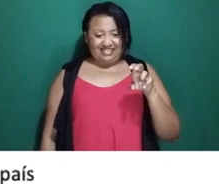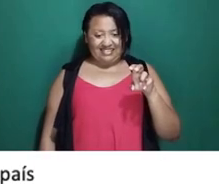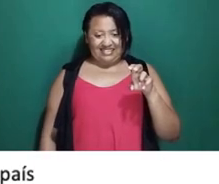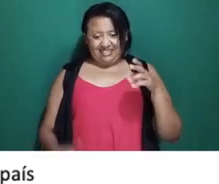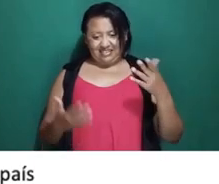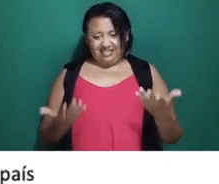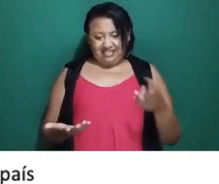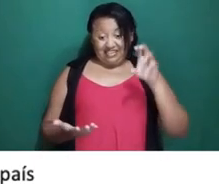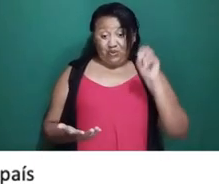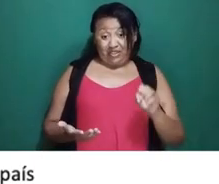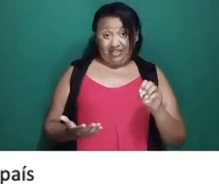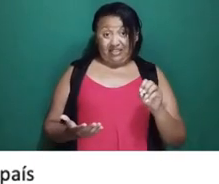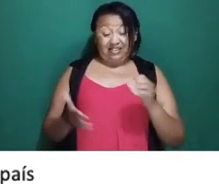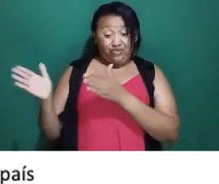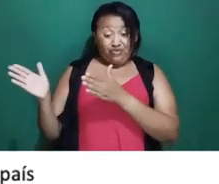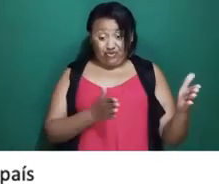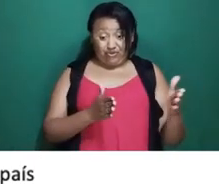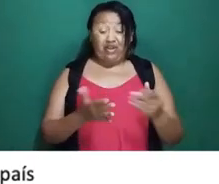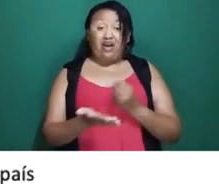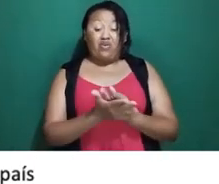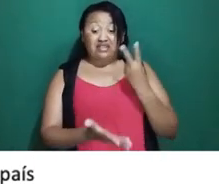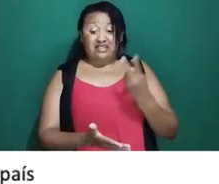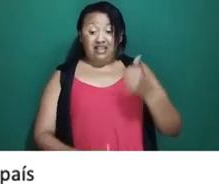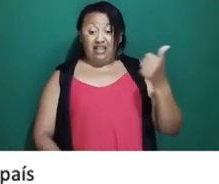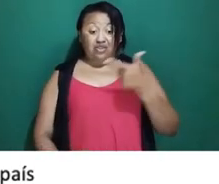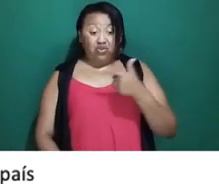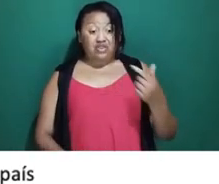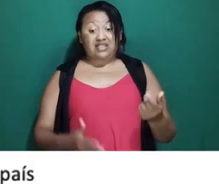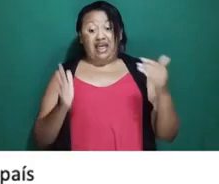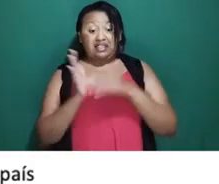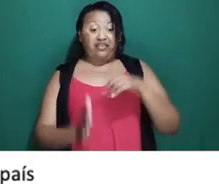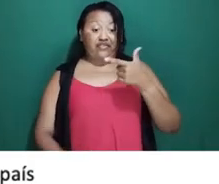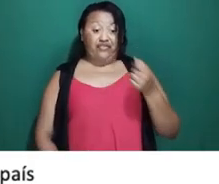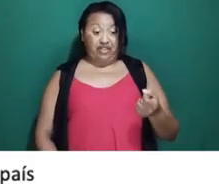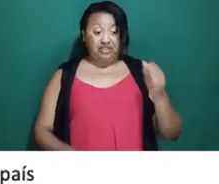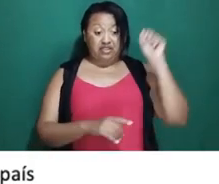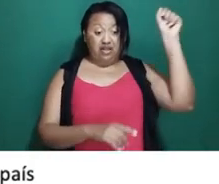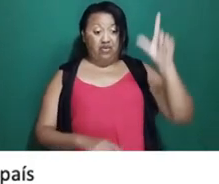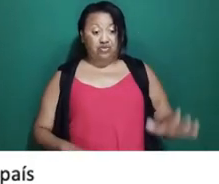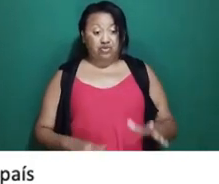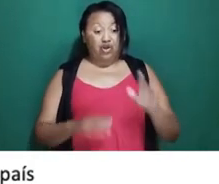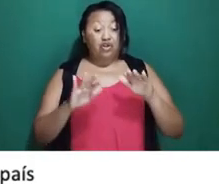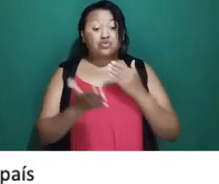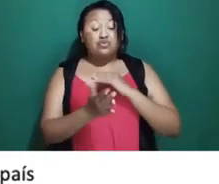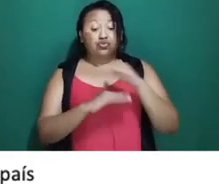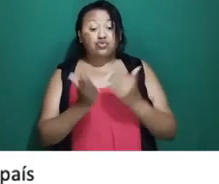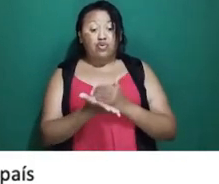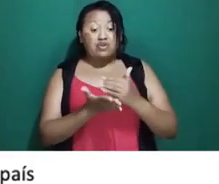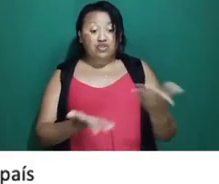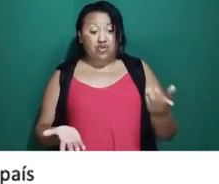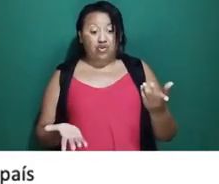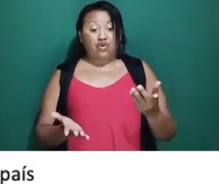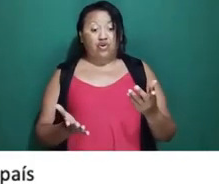12 e 20 de Agosto tudo começou no verão de 1973 quando o primeiro festival foi realizado